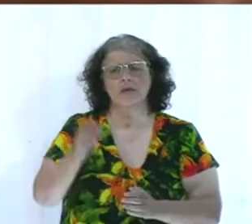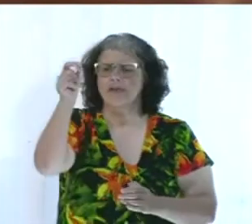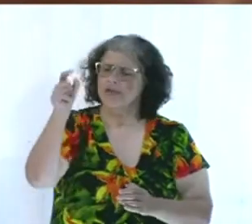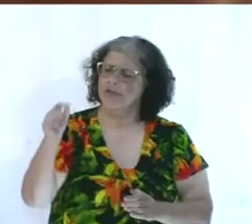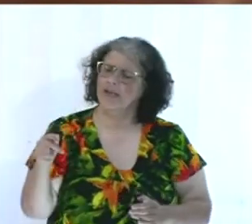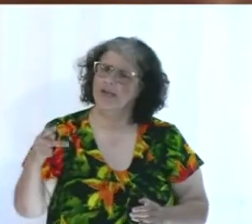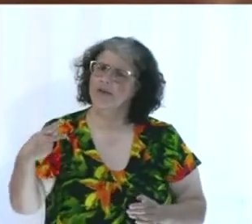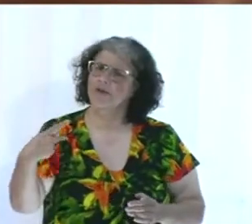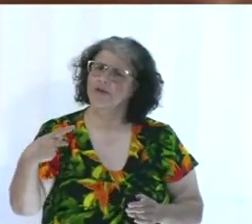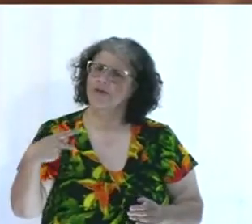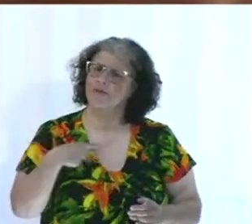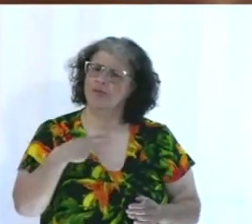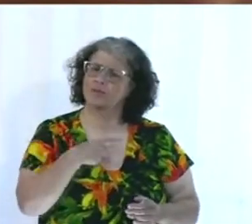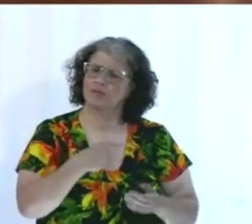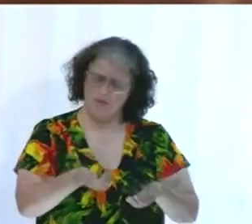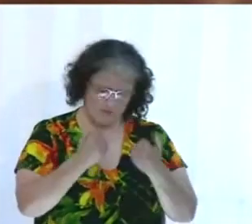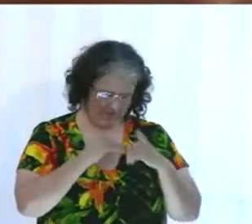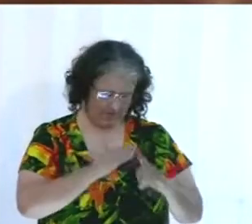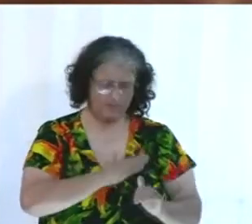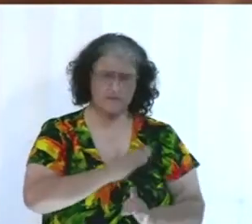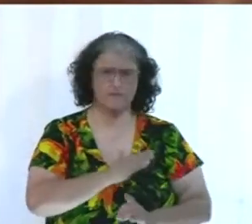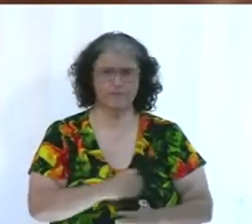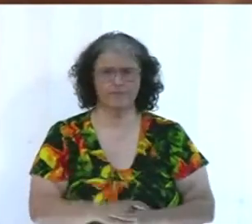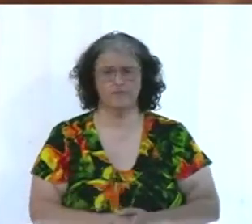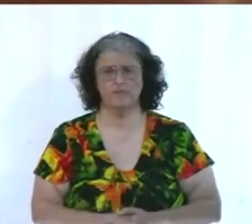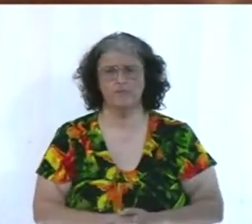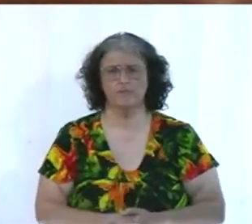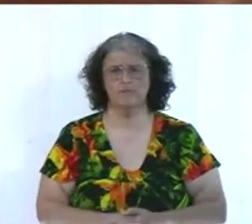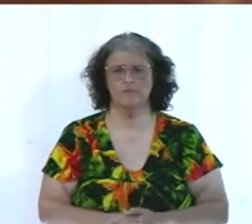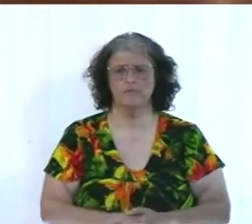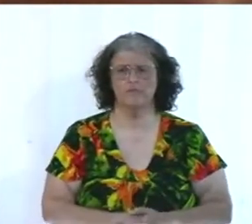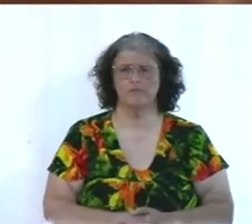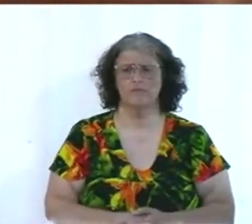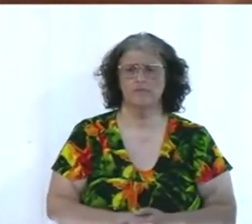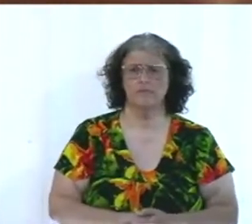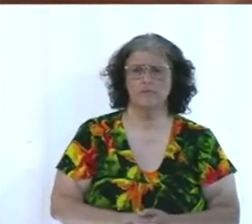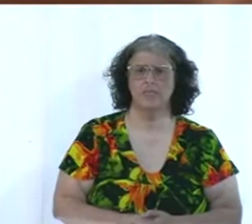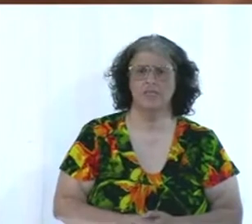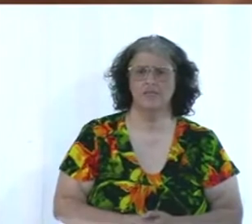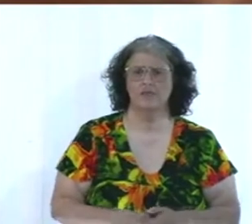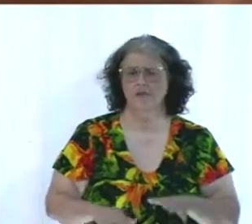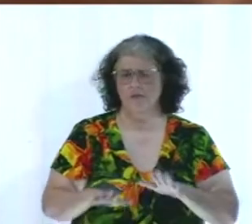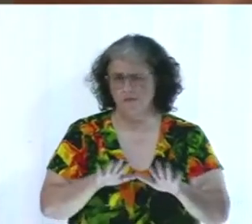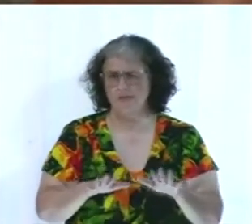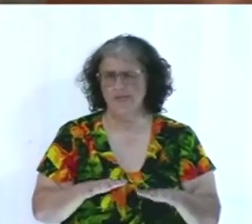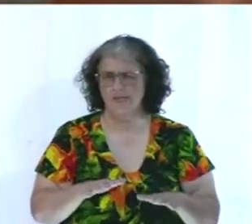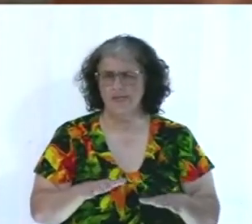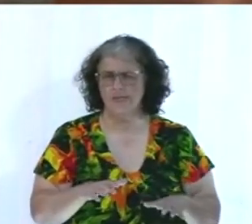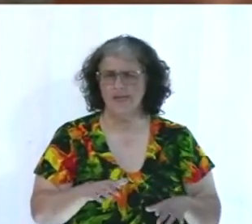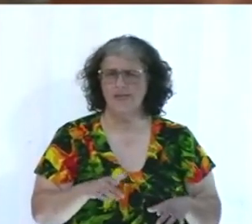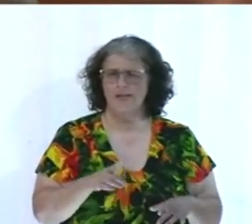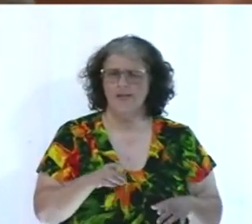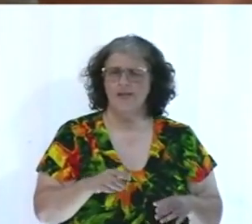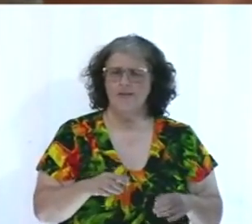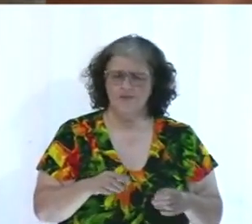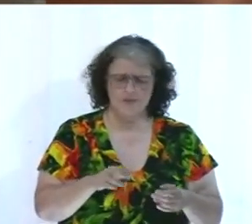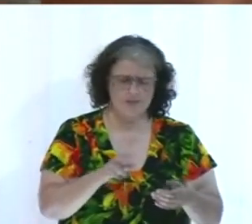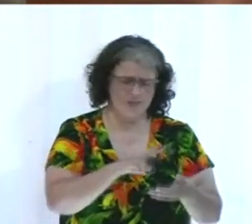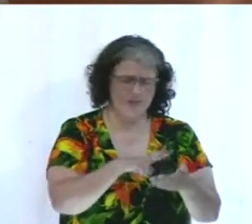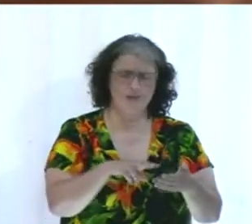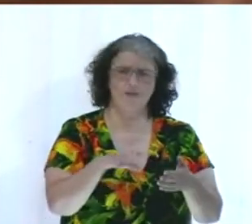Você tem sido edificado pela pregação genuína do Evangelho ou você tem bebido uma água mais suja, mais